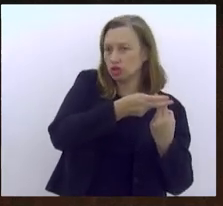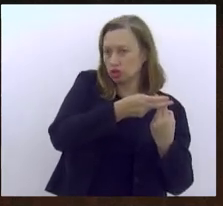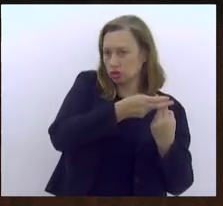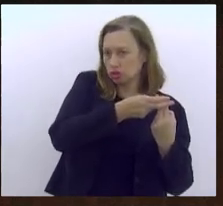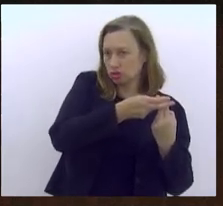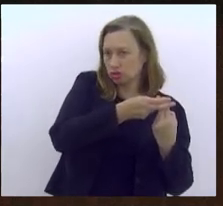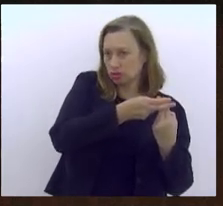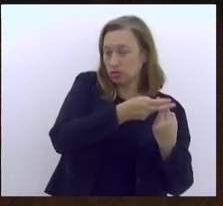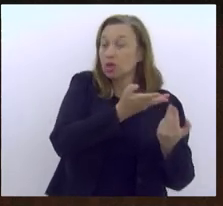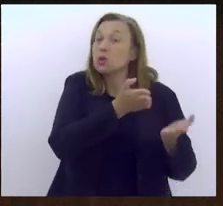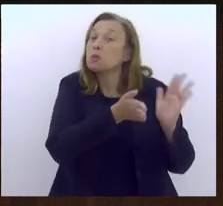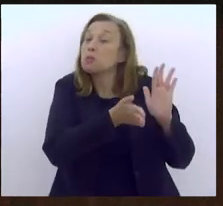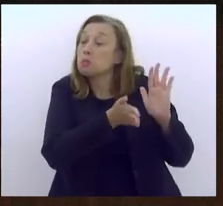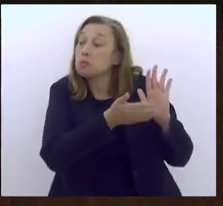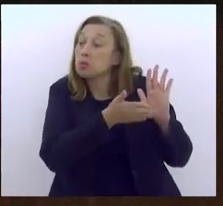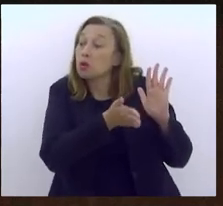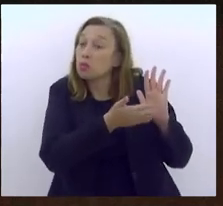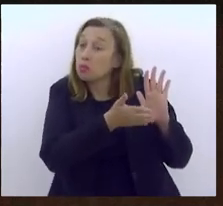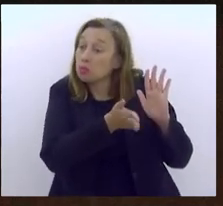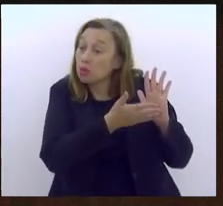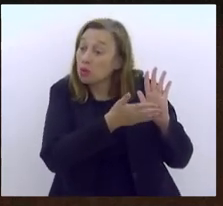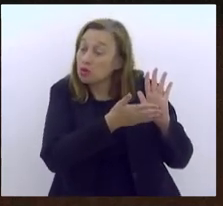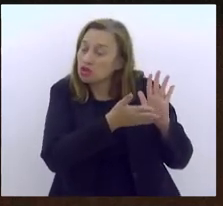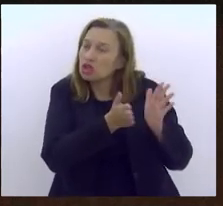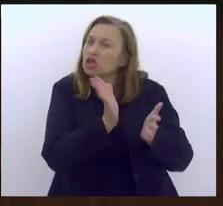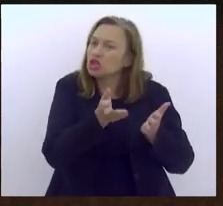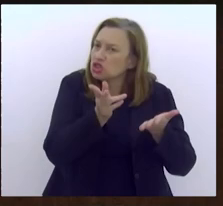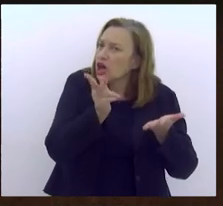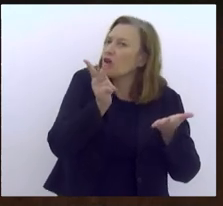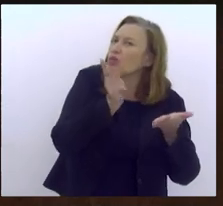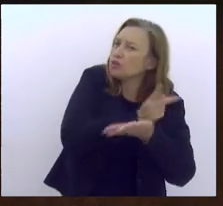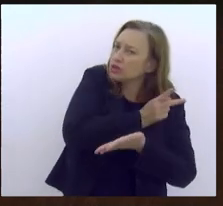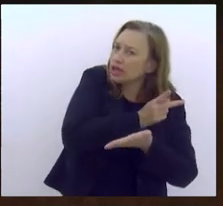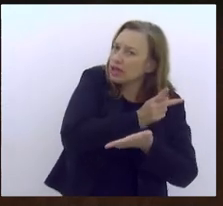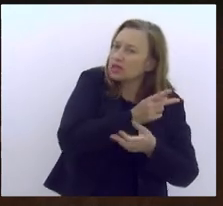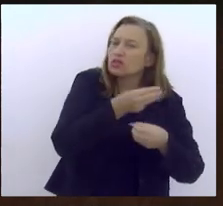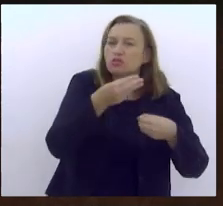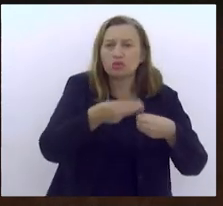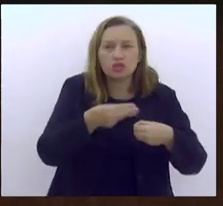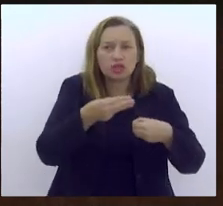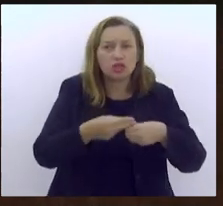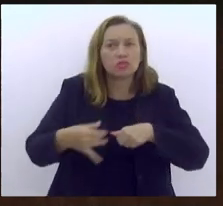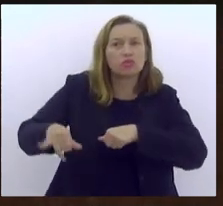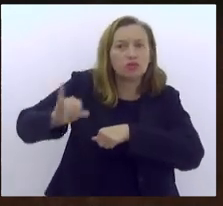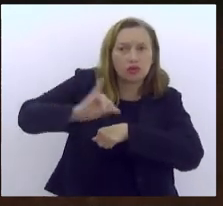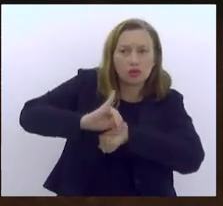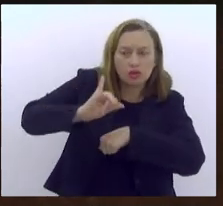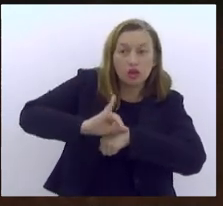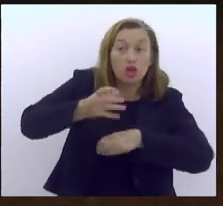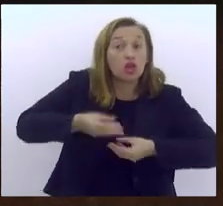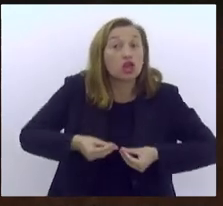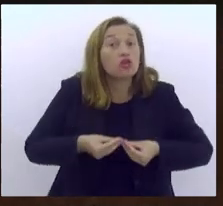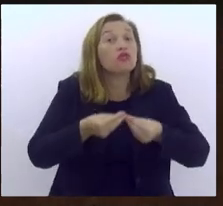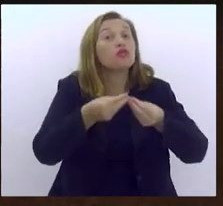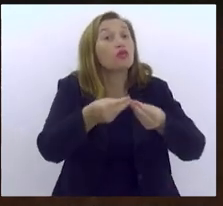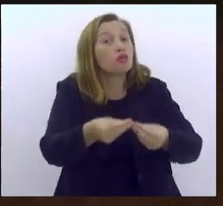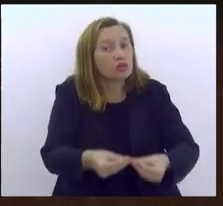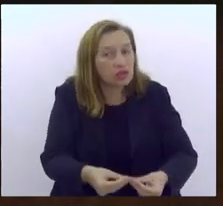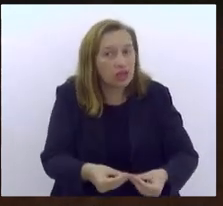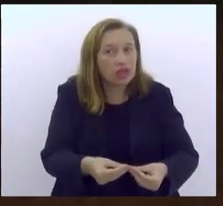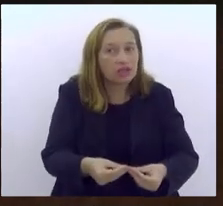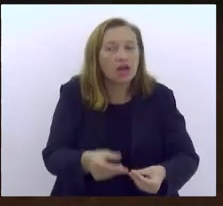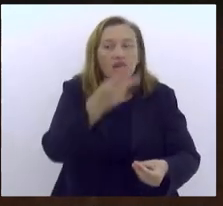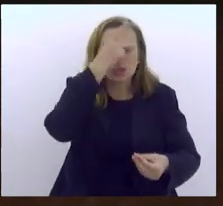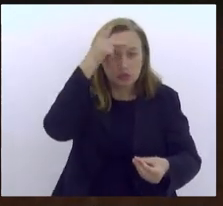se é o SUS na proposta, como já acontece lá no município de Volta Redonda, que fornece para aqueles